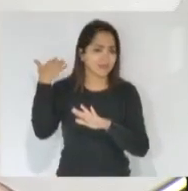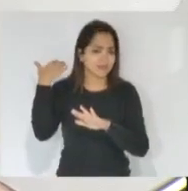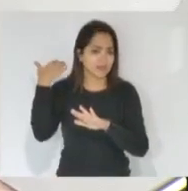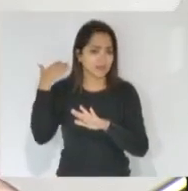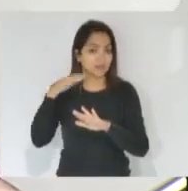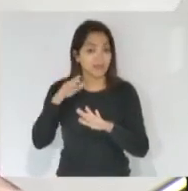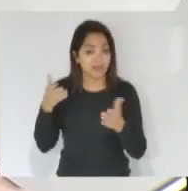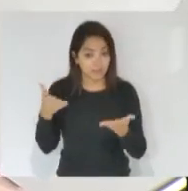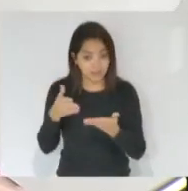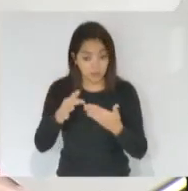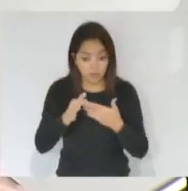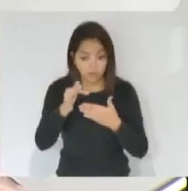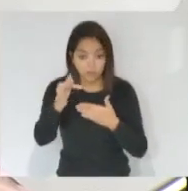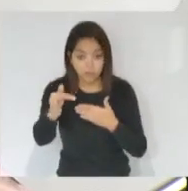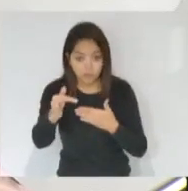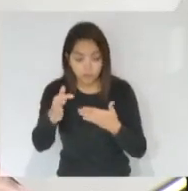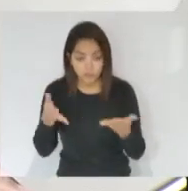futuro